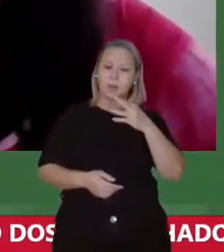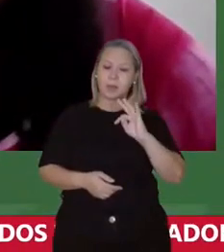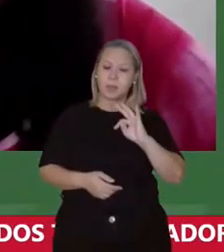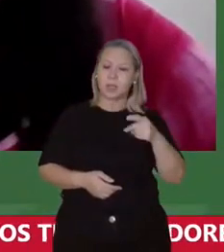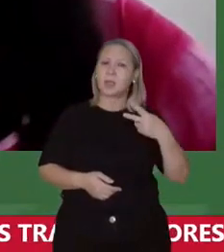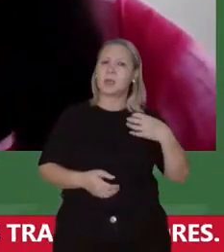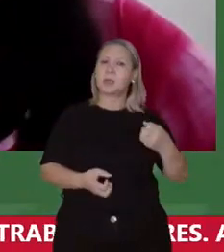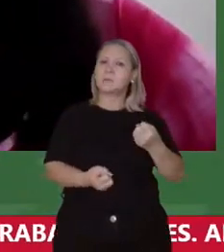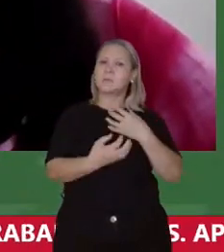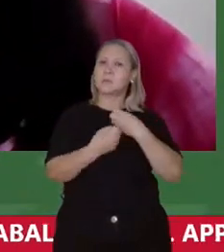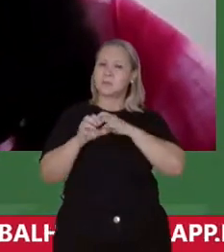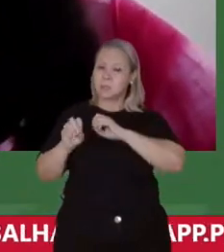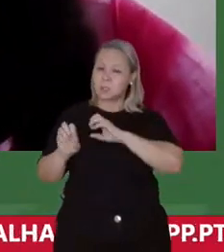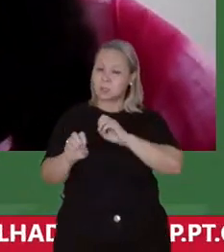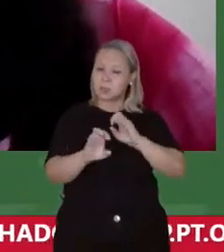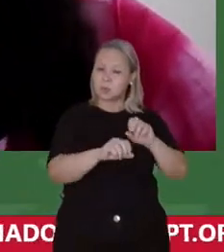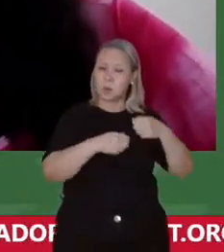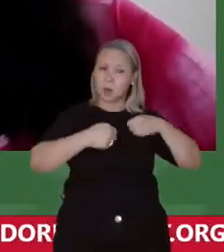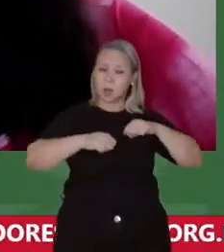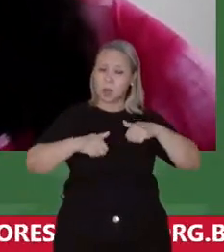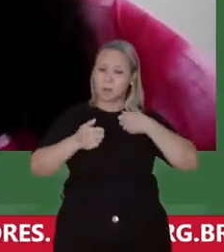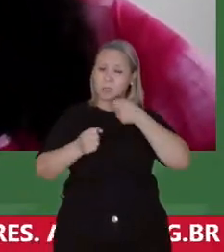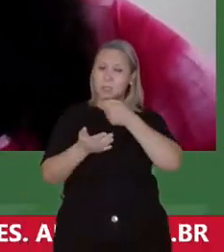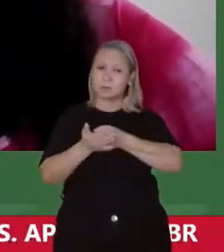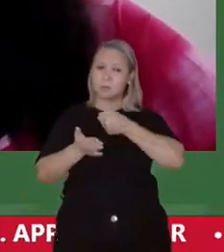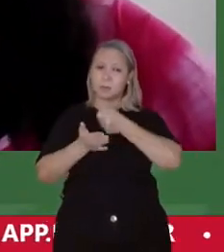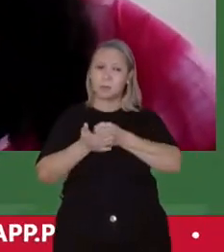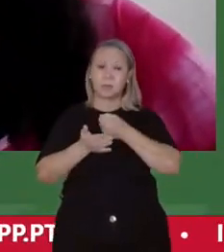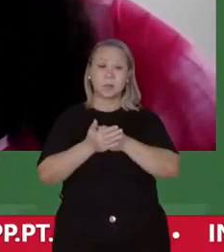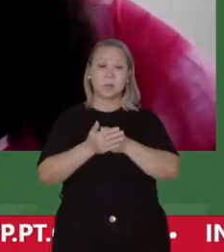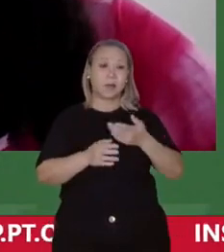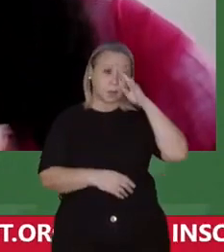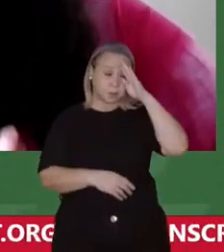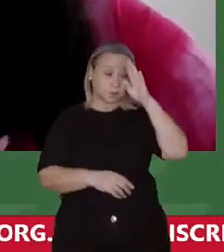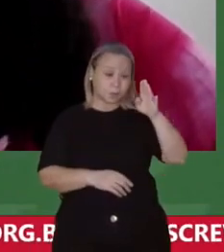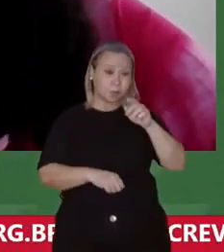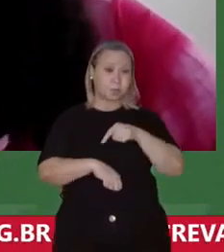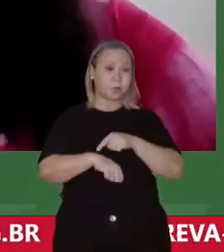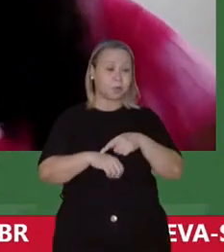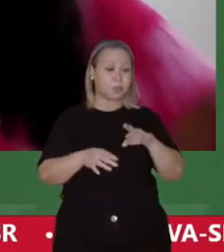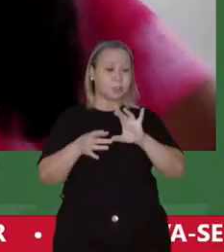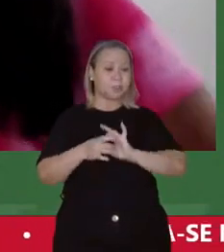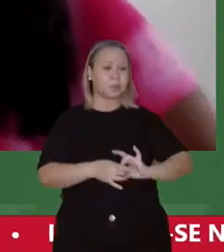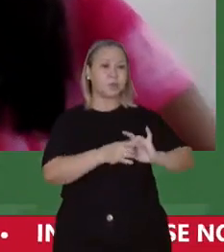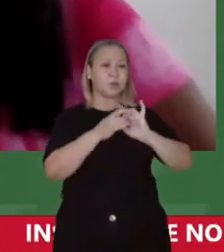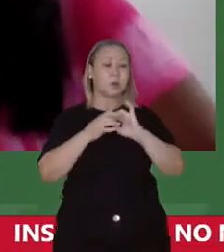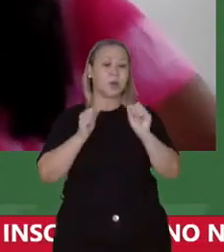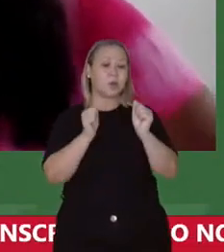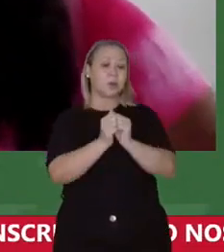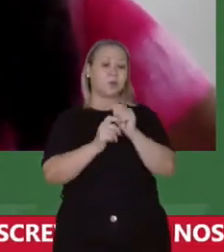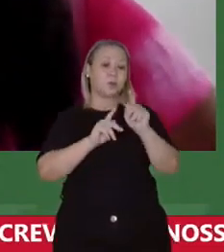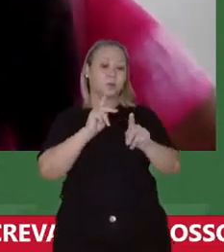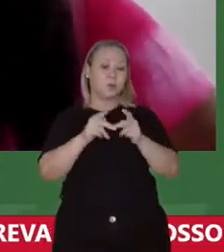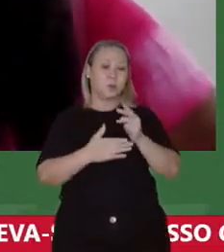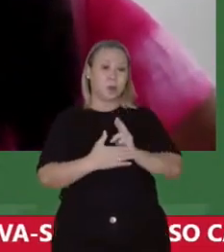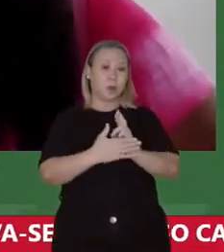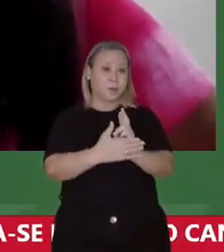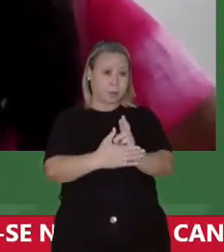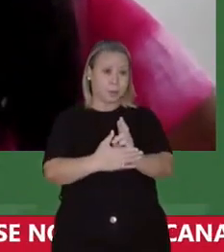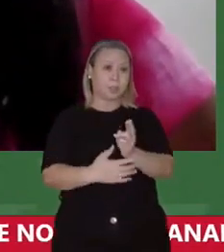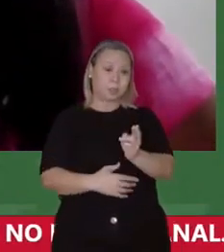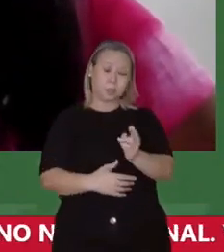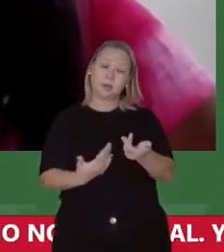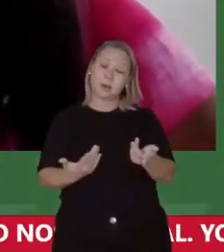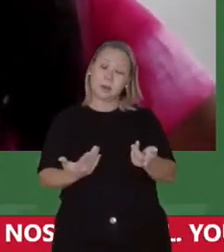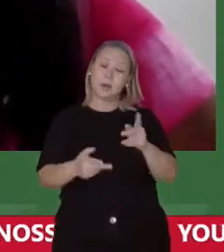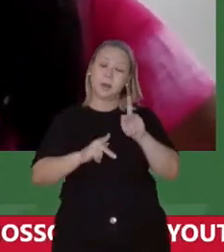preciso lutar, porque nós sempre lutamos muito, mas principalmente quando a gente se une junto com o povo, com representantes do povo, e